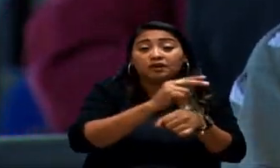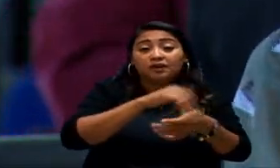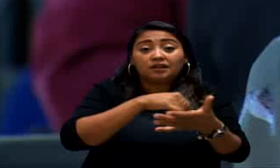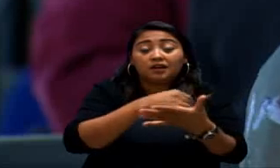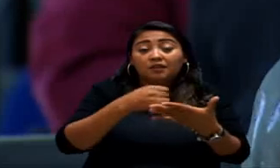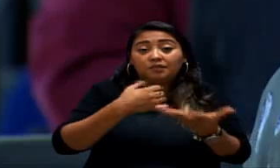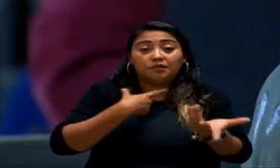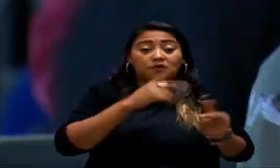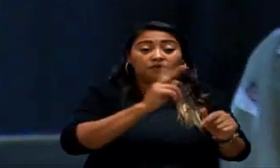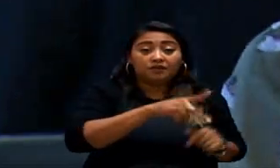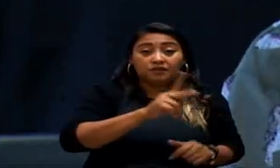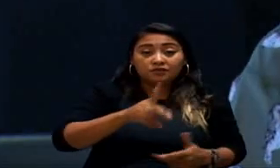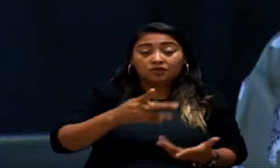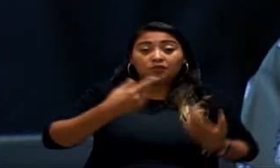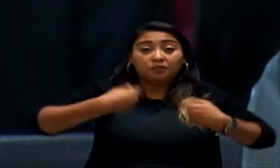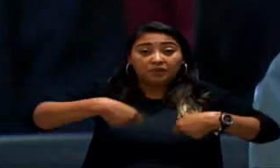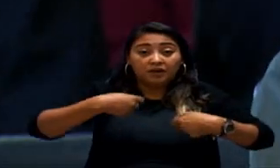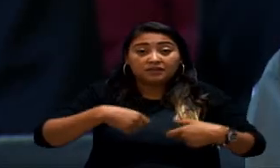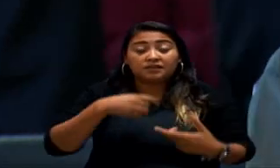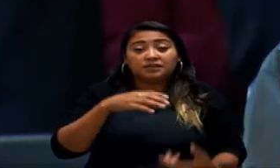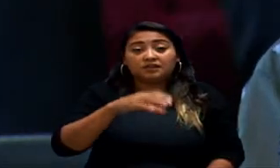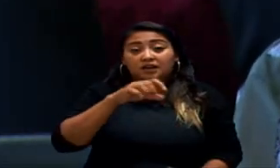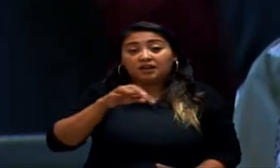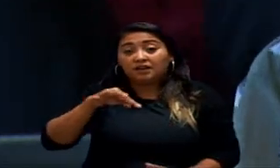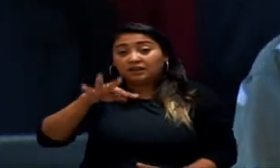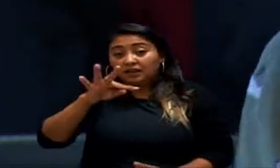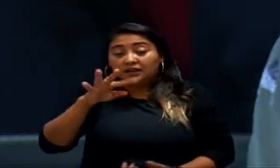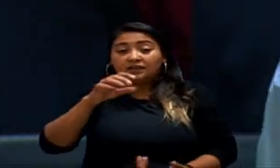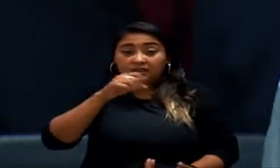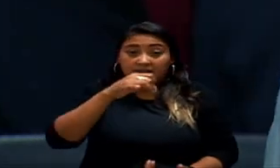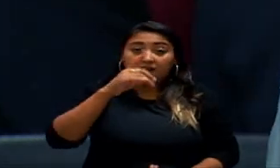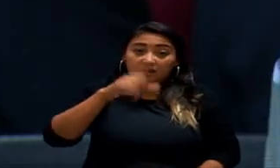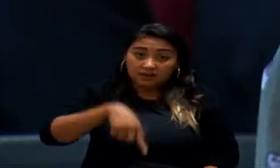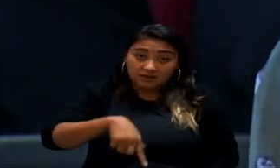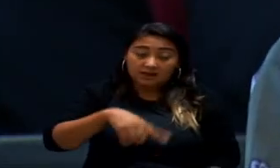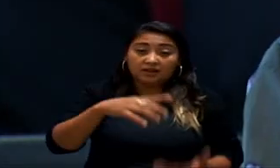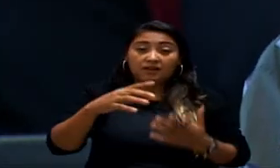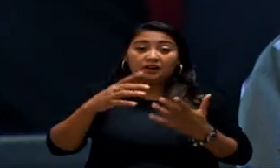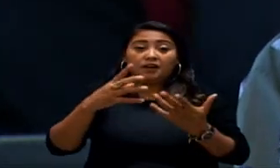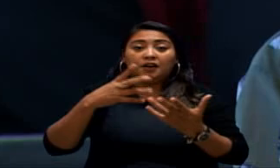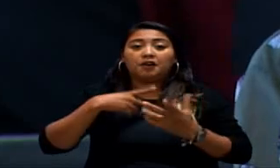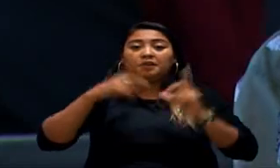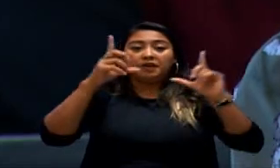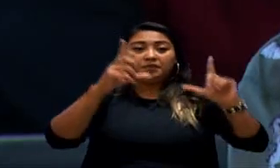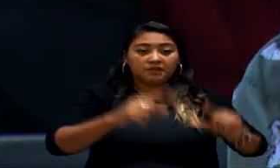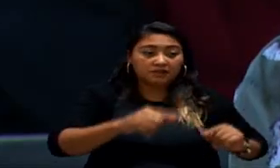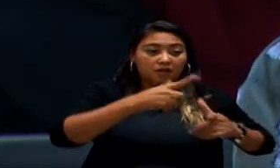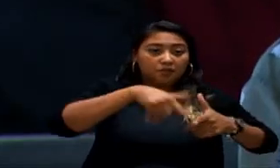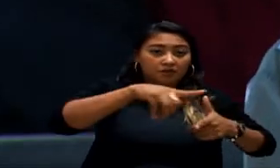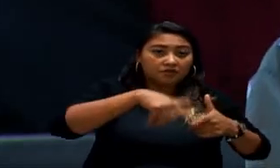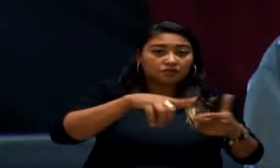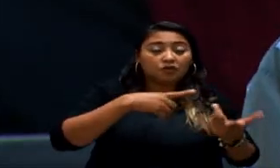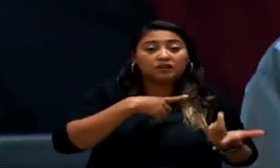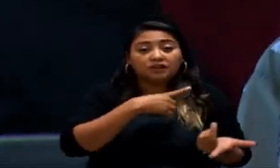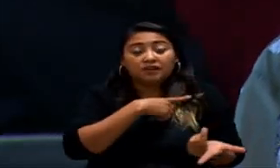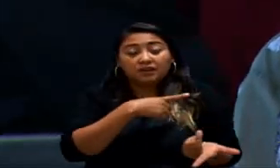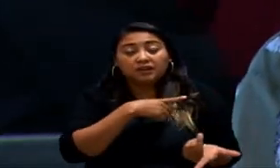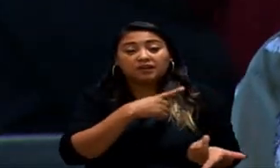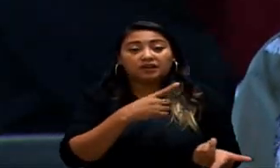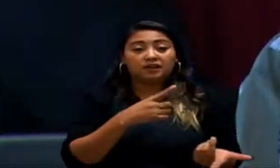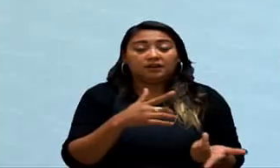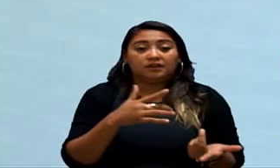professores, precisa ter um processo CLT, se é o processo CLT, para minimizar o problema, se tem professor que